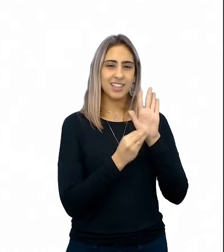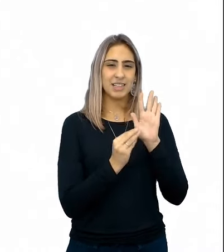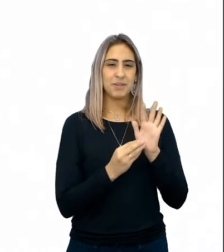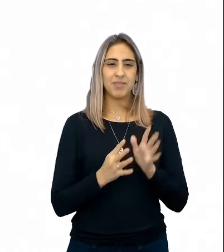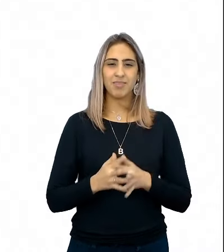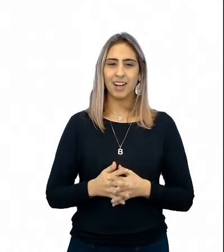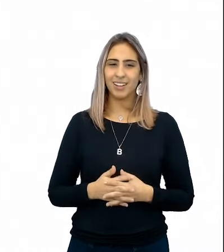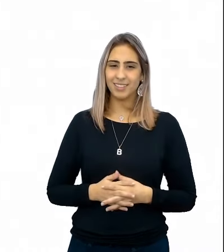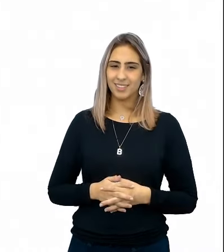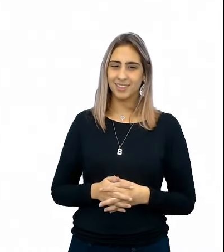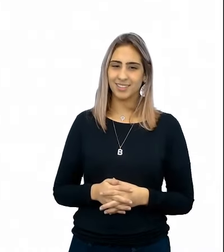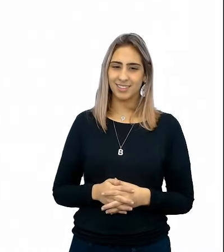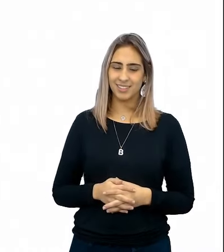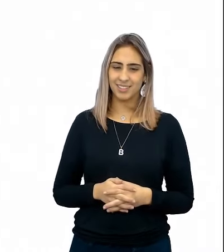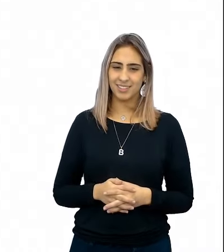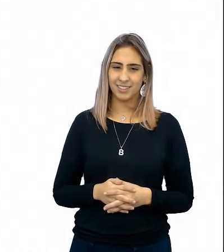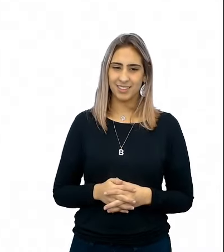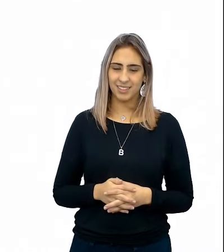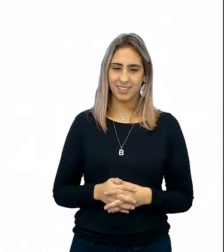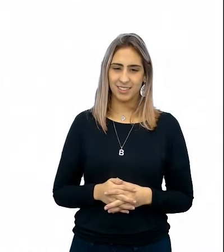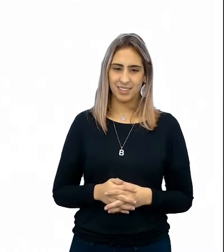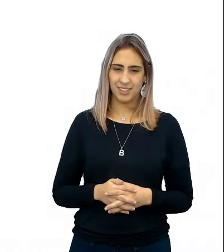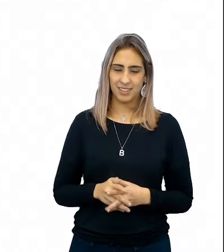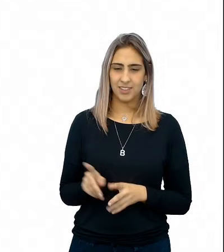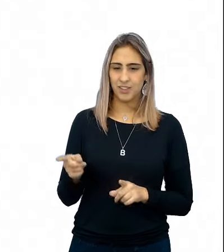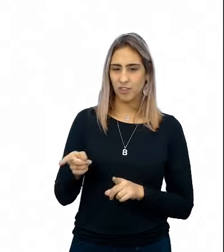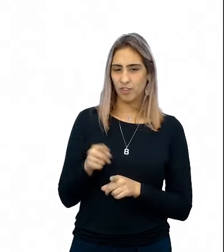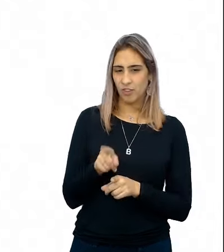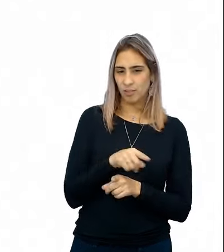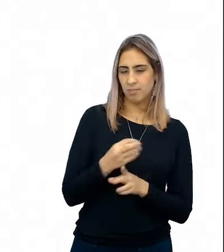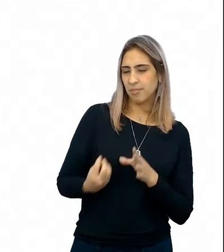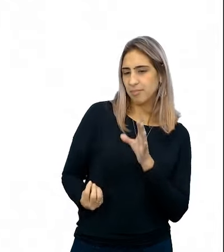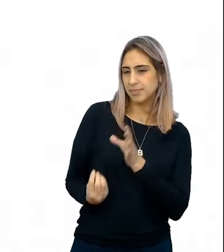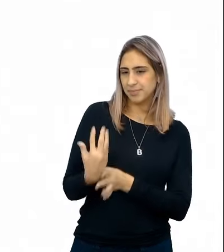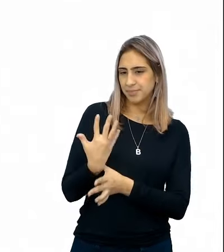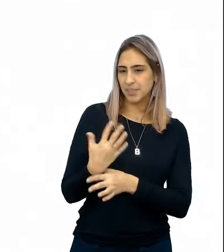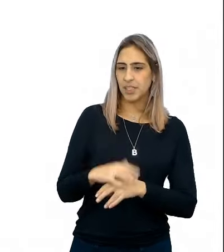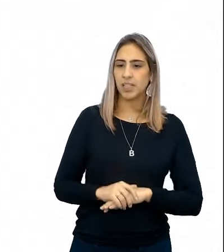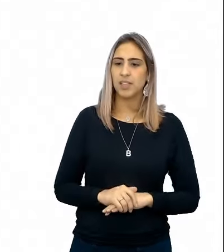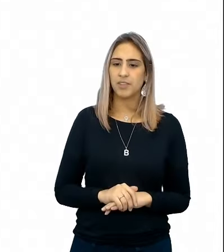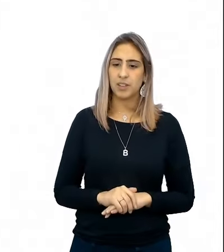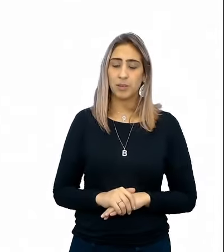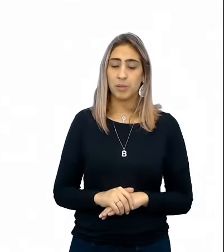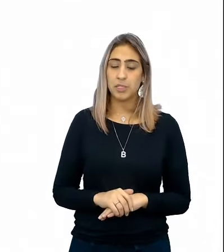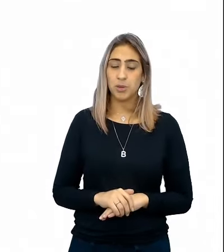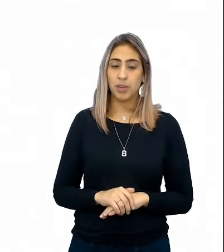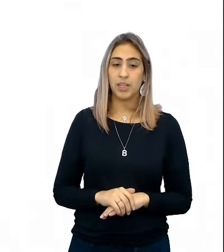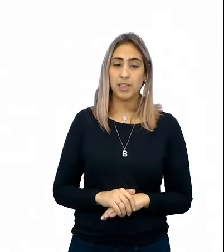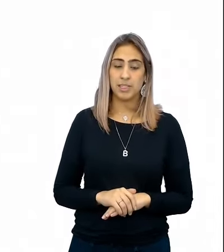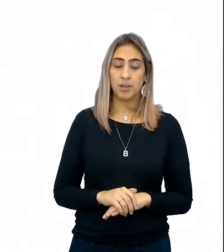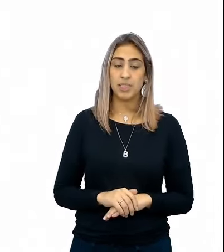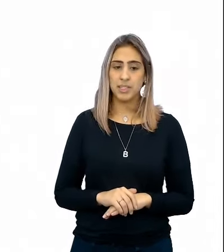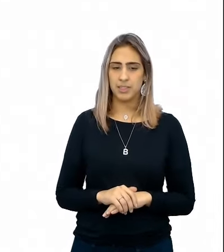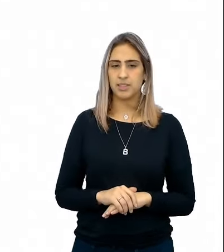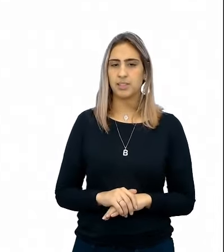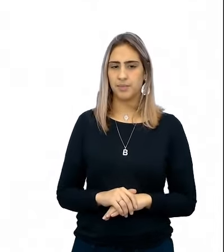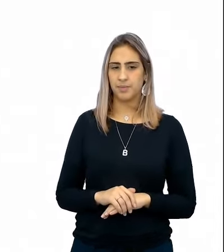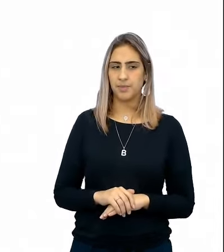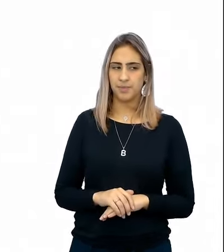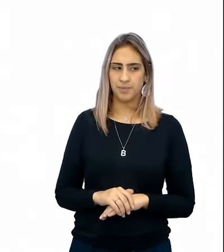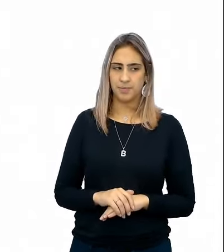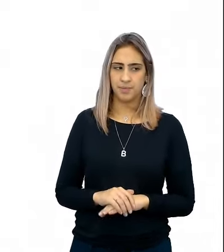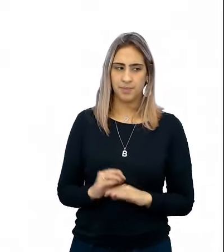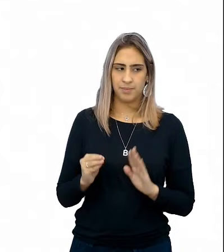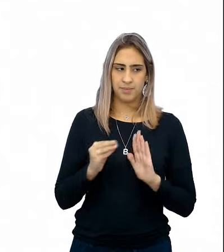do gráfico, eles aparecem corriqueiramente no material Aprender